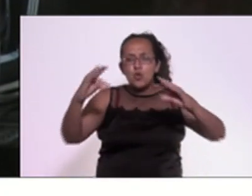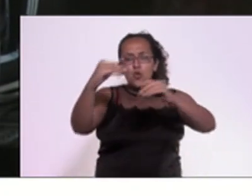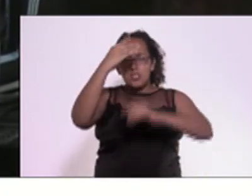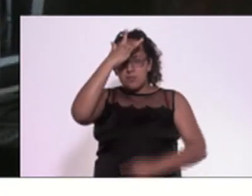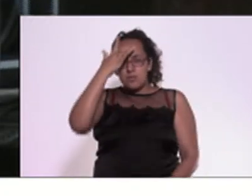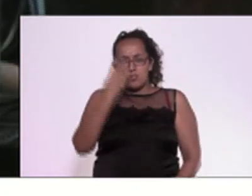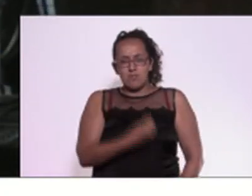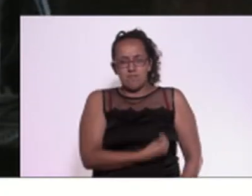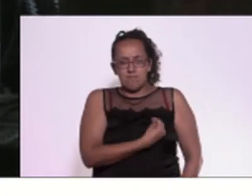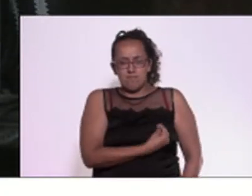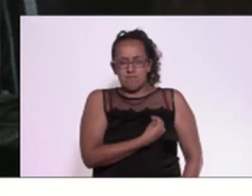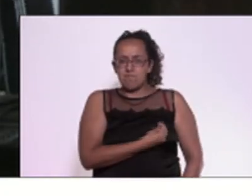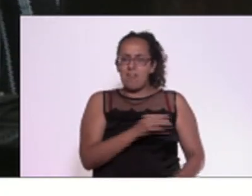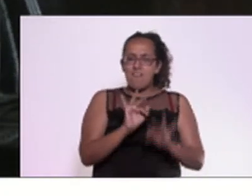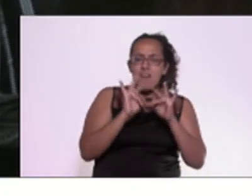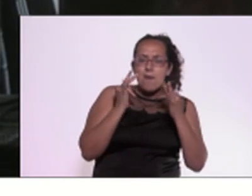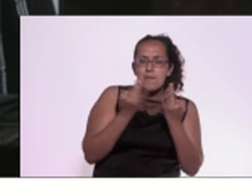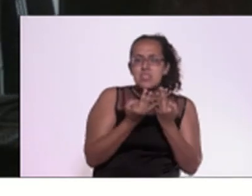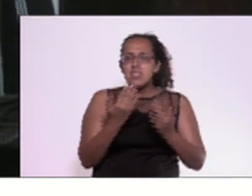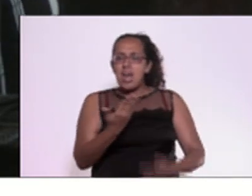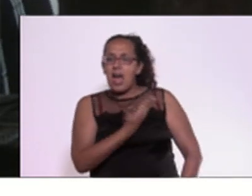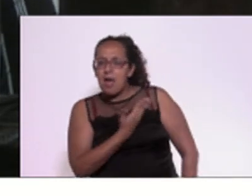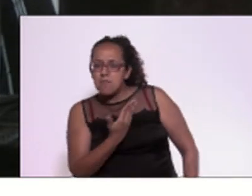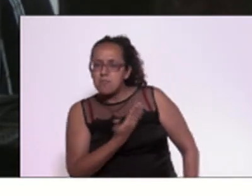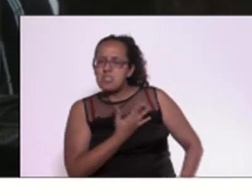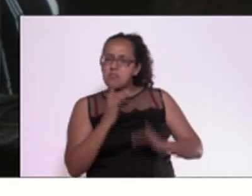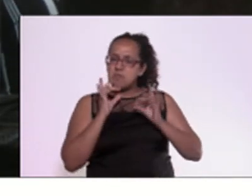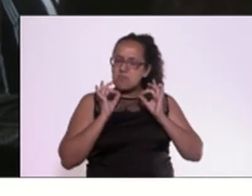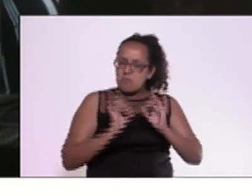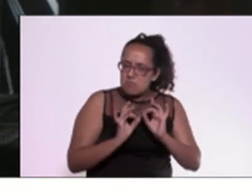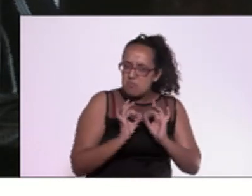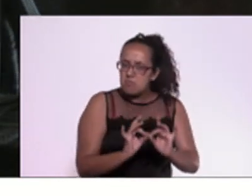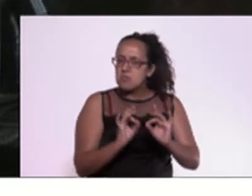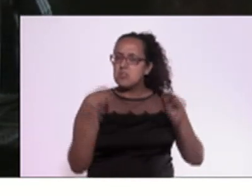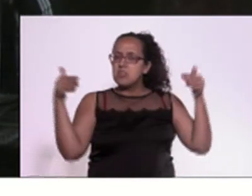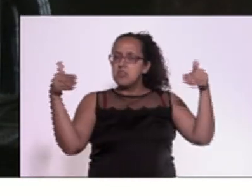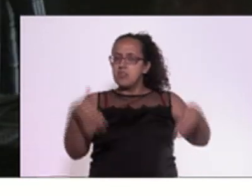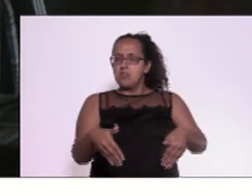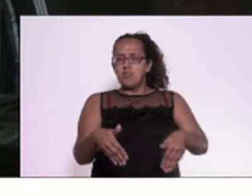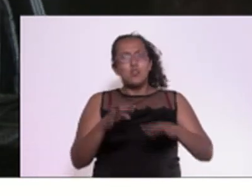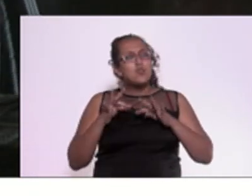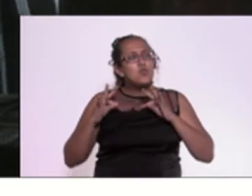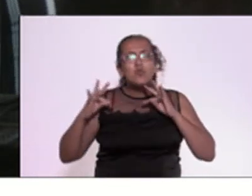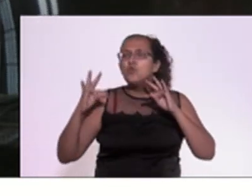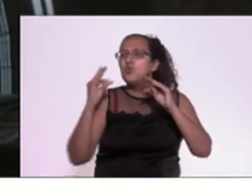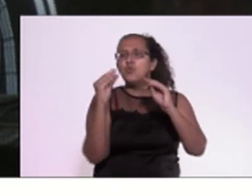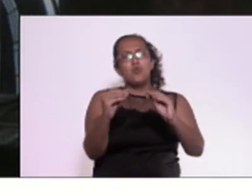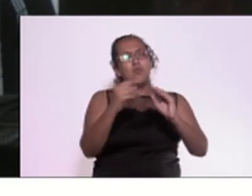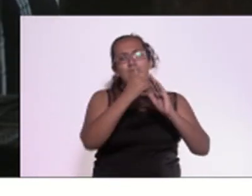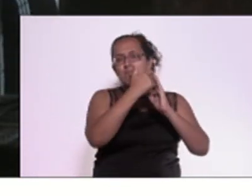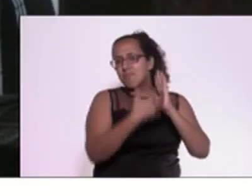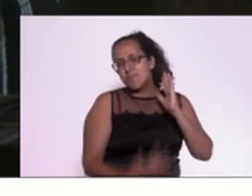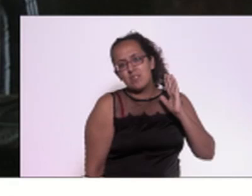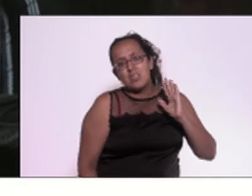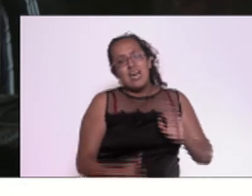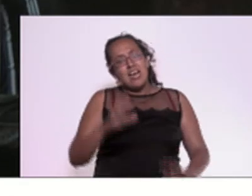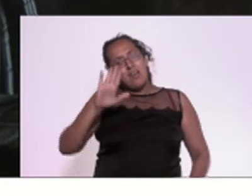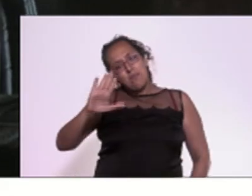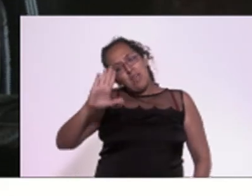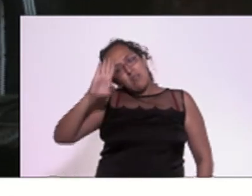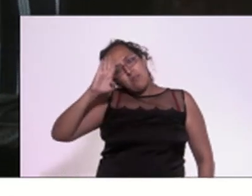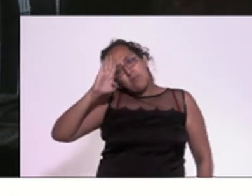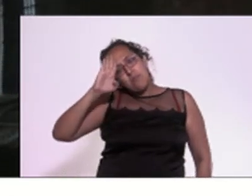A marca era um ovo com asas de pássaros, óculos e touca de piloto da Segunda Guerra Mundial,